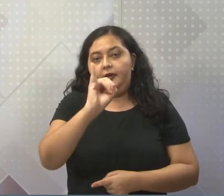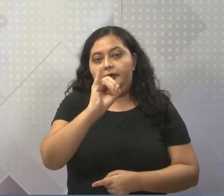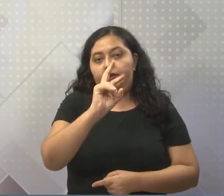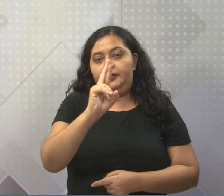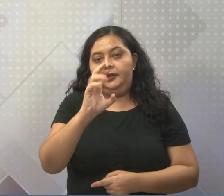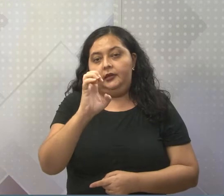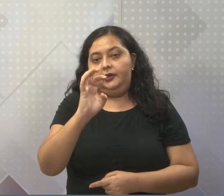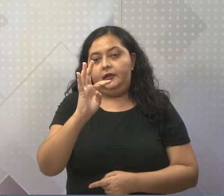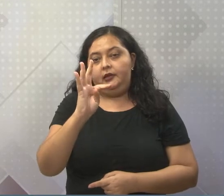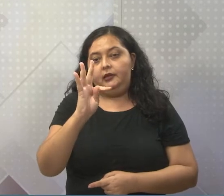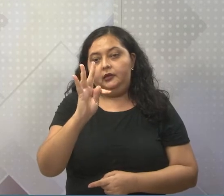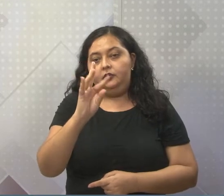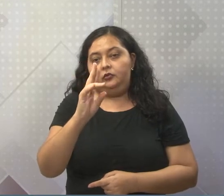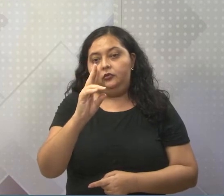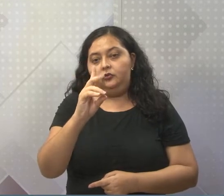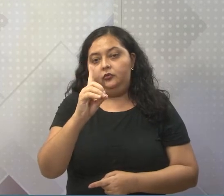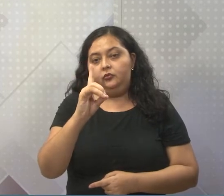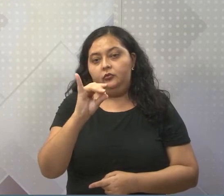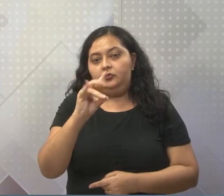irredutível.